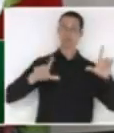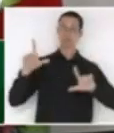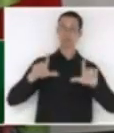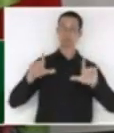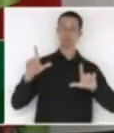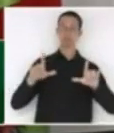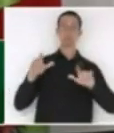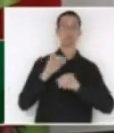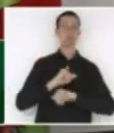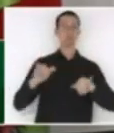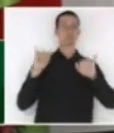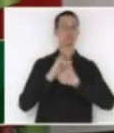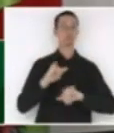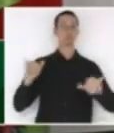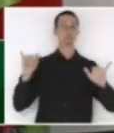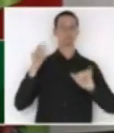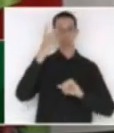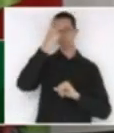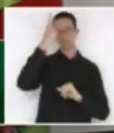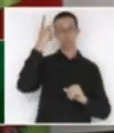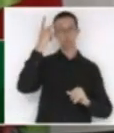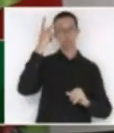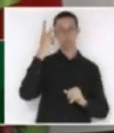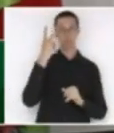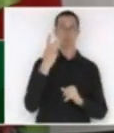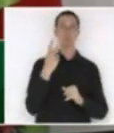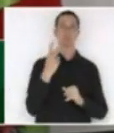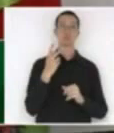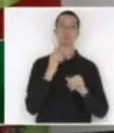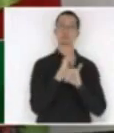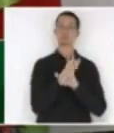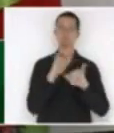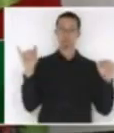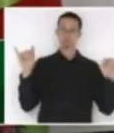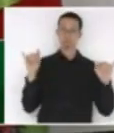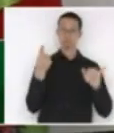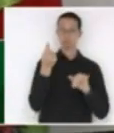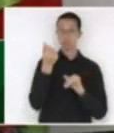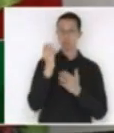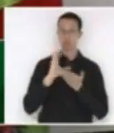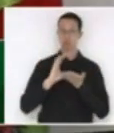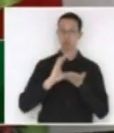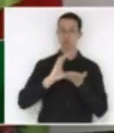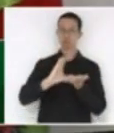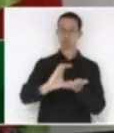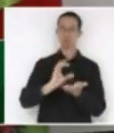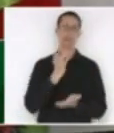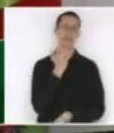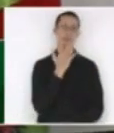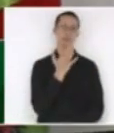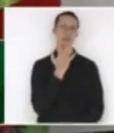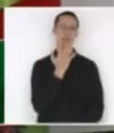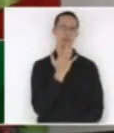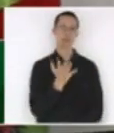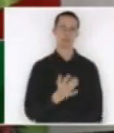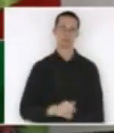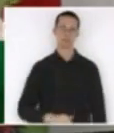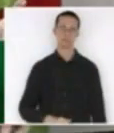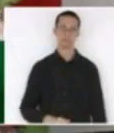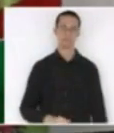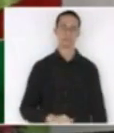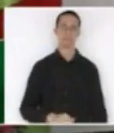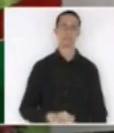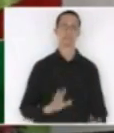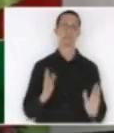rádio que as pessoas oferecem crédito com uma facilidade enorme. O que que